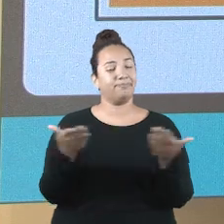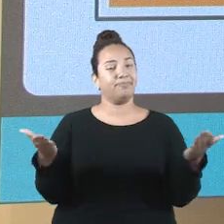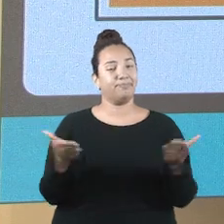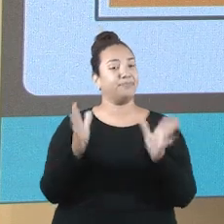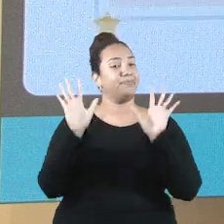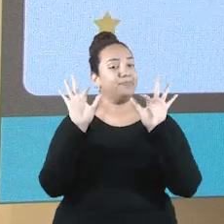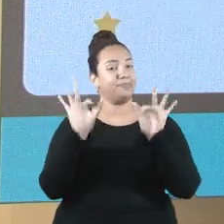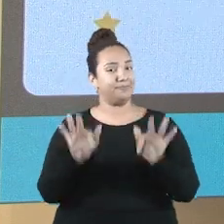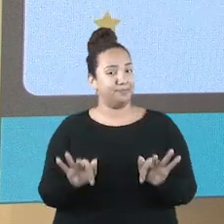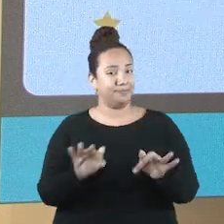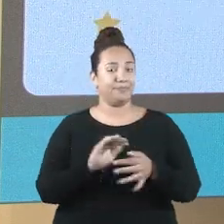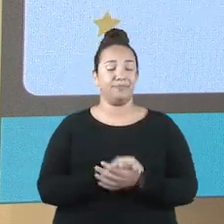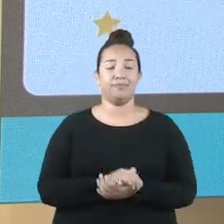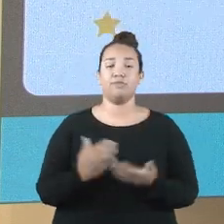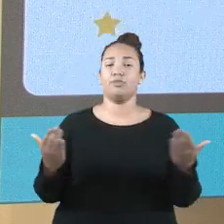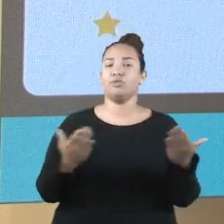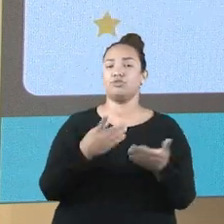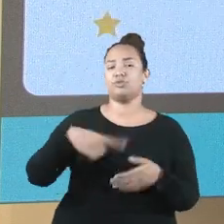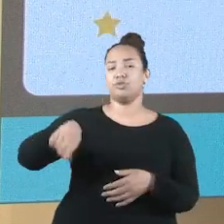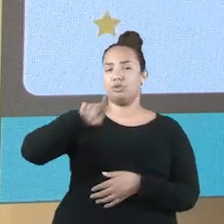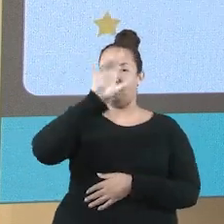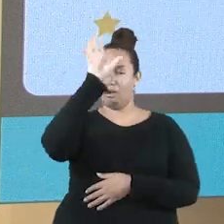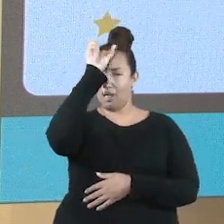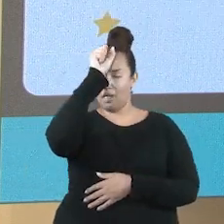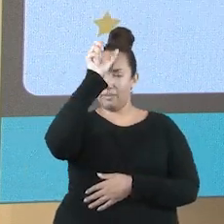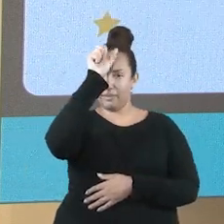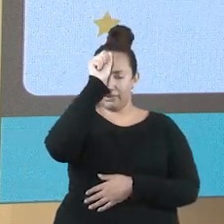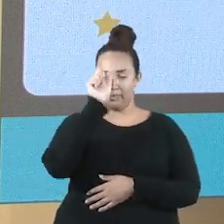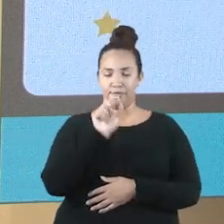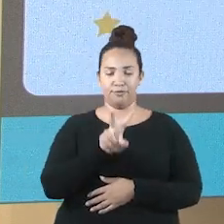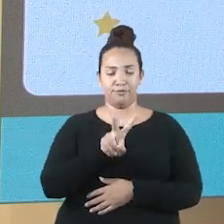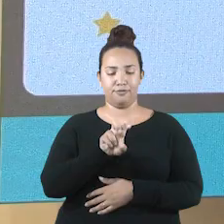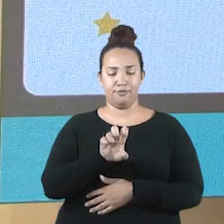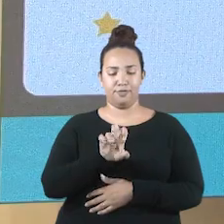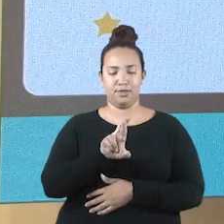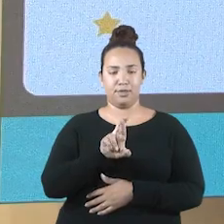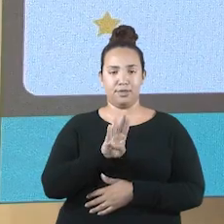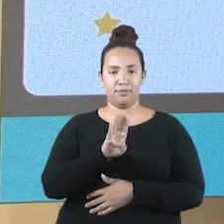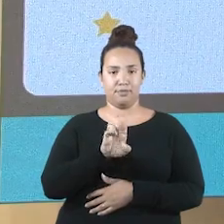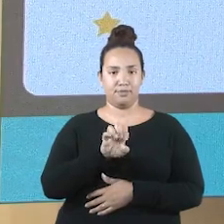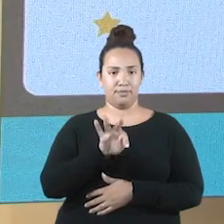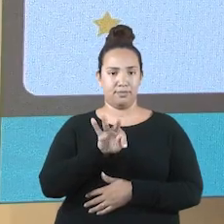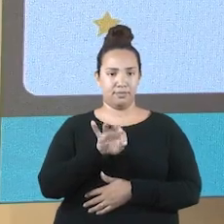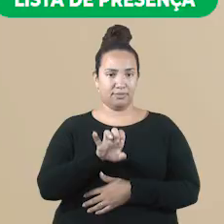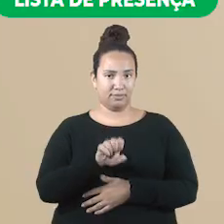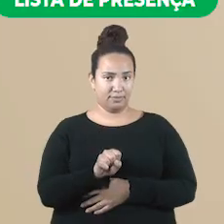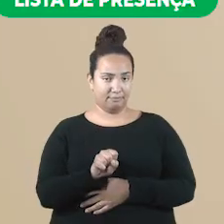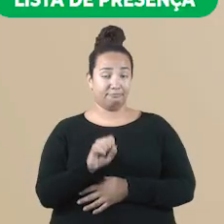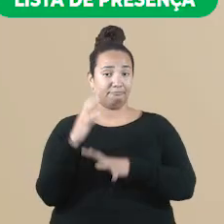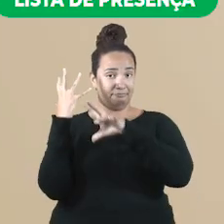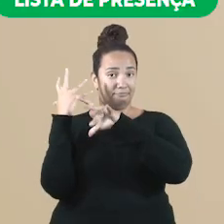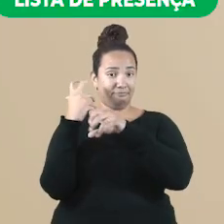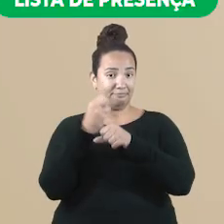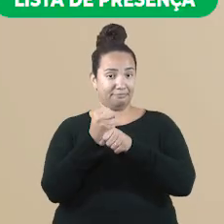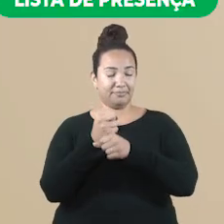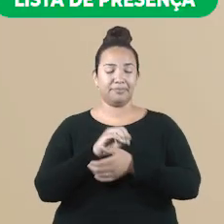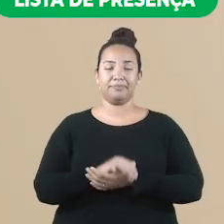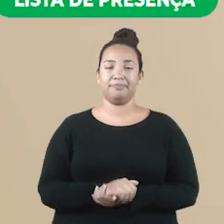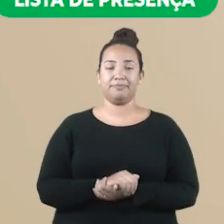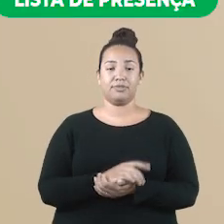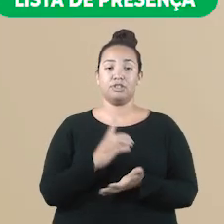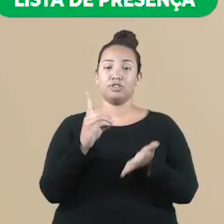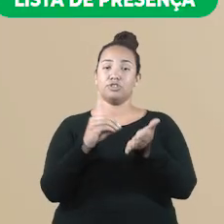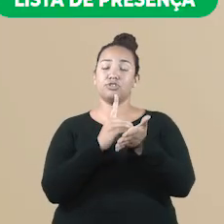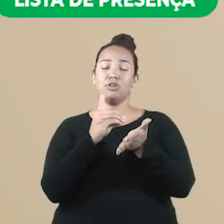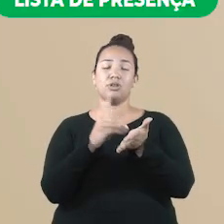Nossa aula está chegando ao fim e hoje aprendemos sobre verbetes. Vamos relembrar? Vimos que